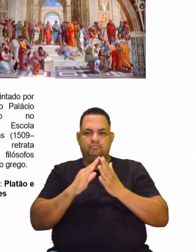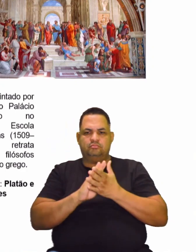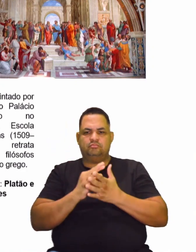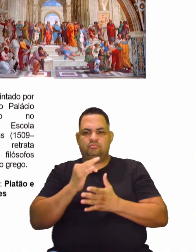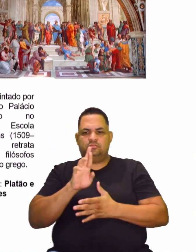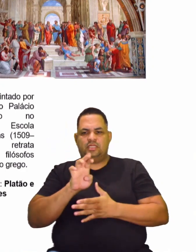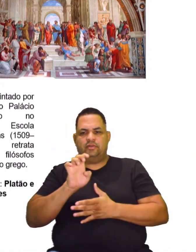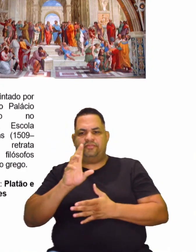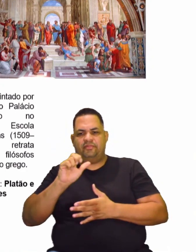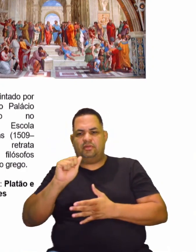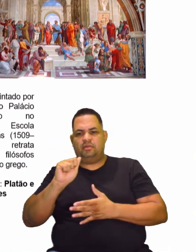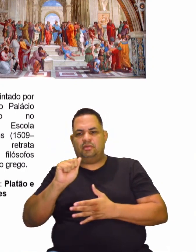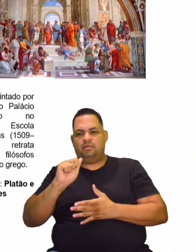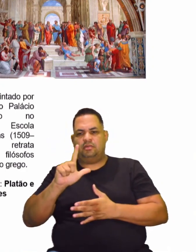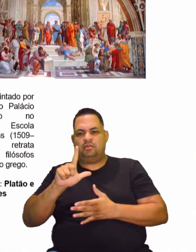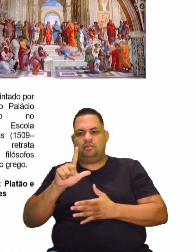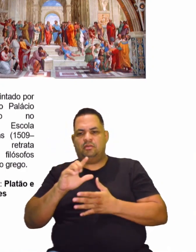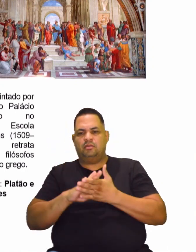Rafael,